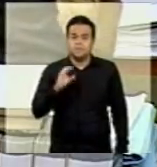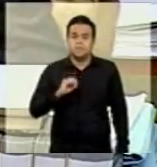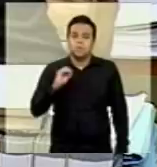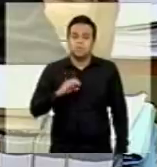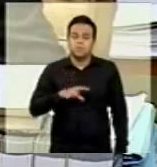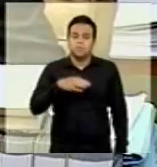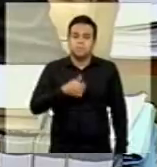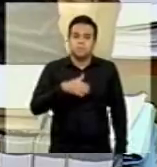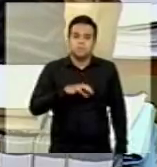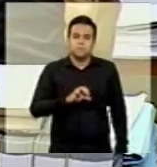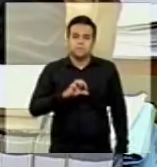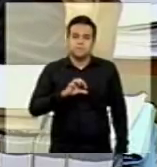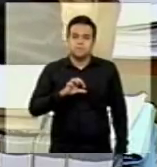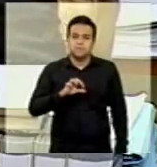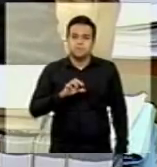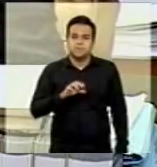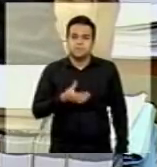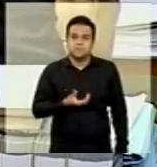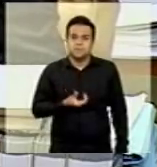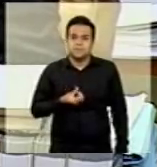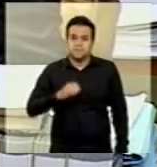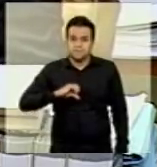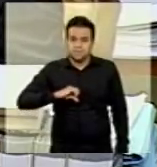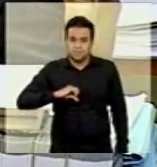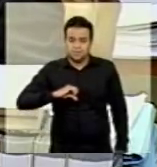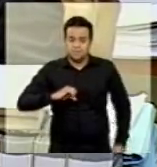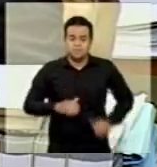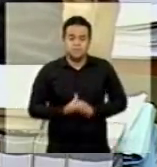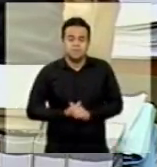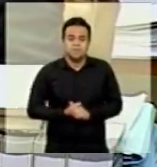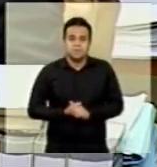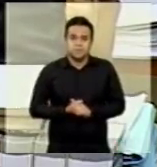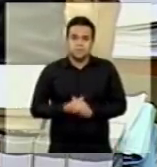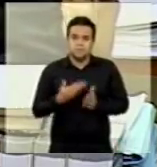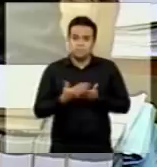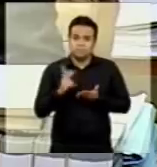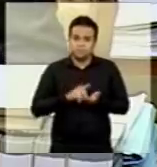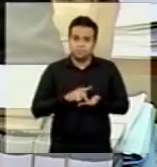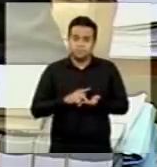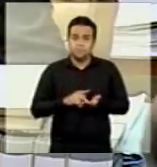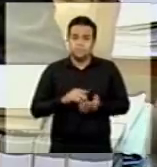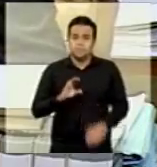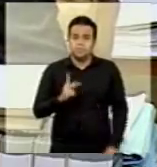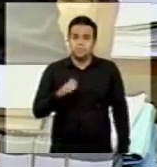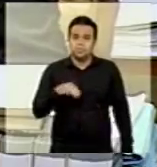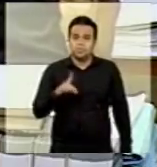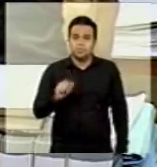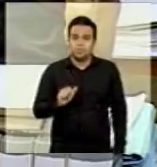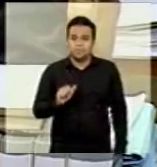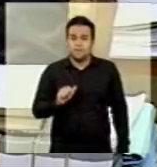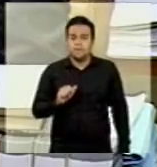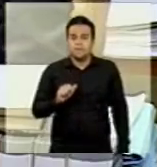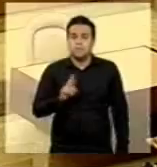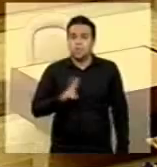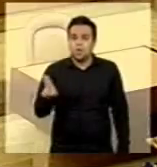de outubro de 1969, quando entrou em vigor a chamada emenda constitucional número